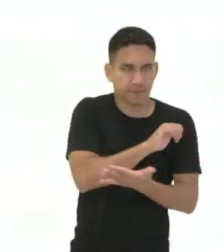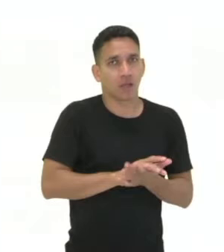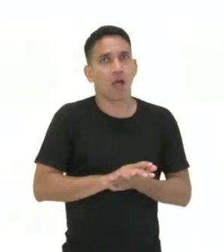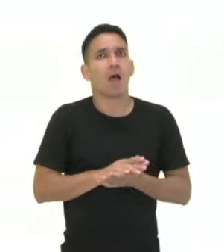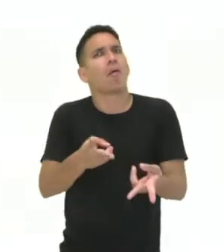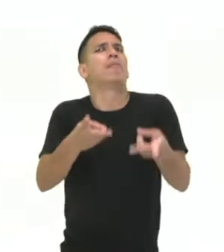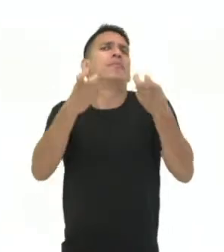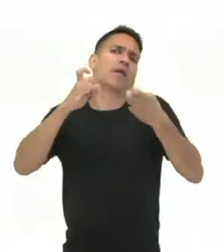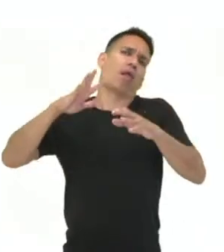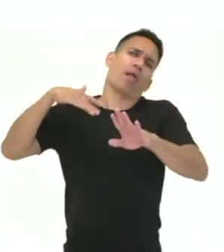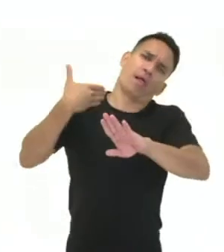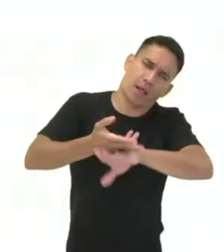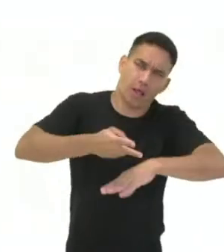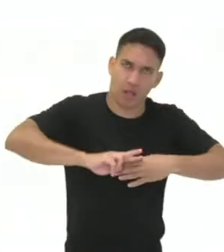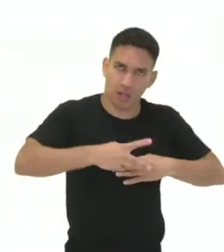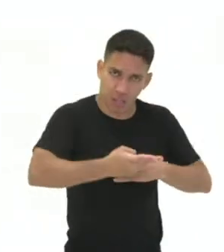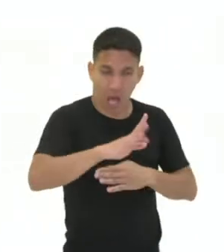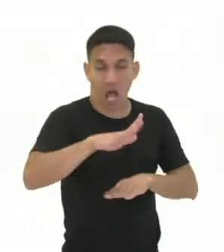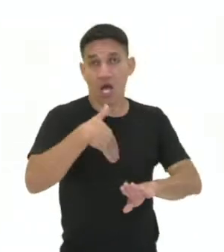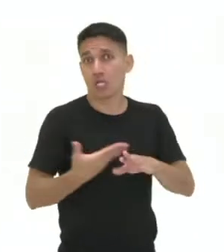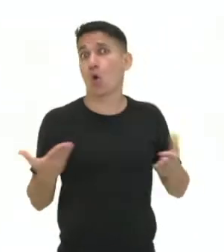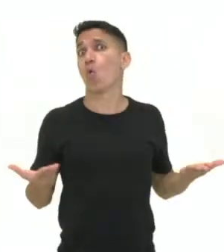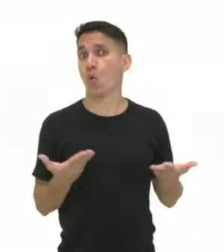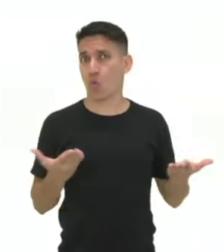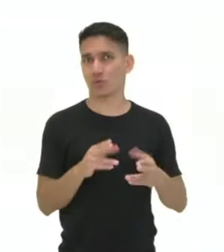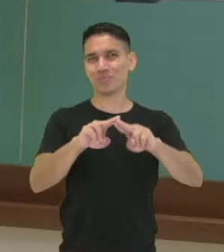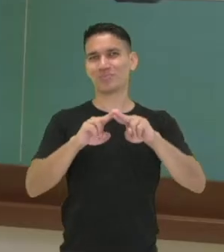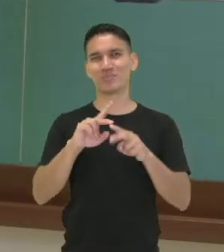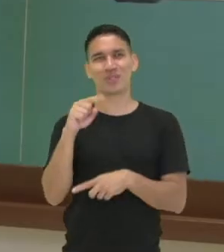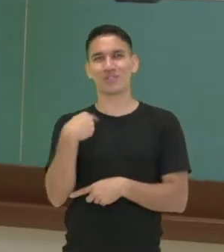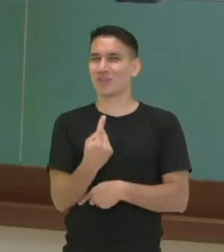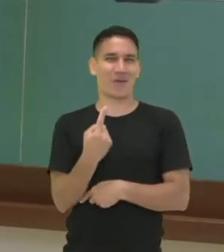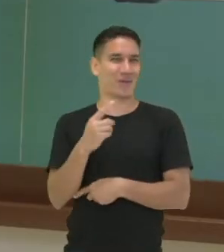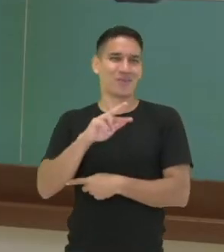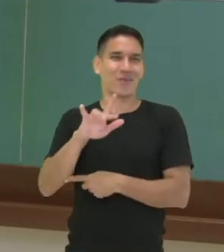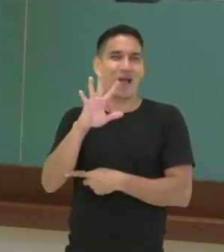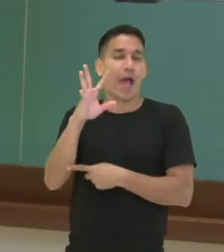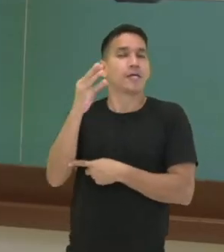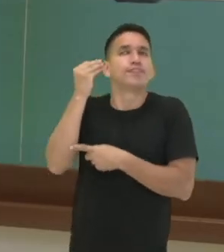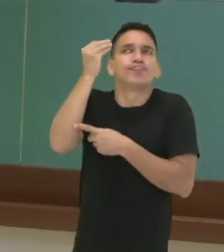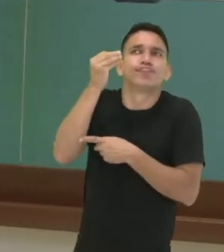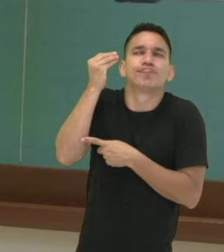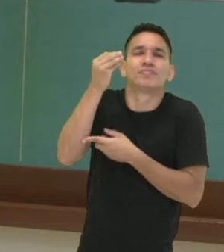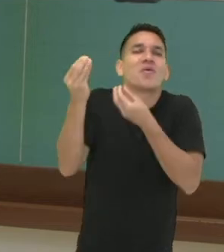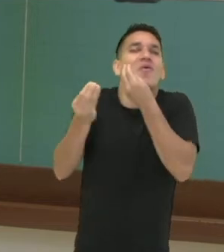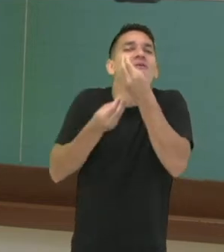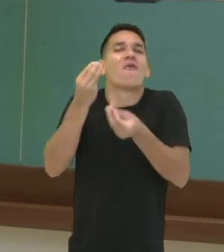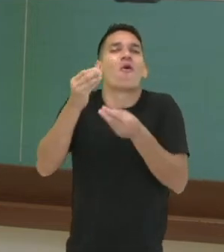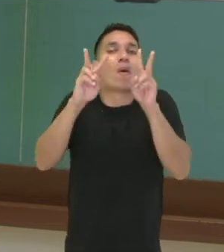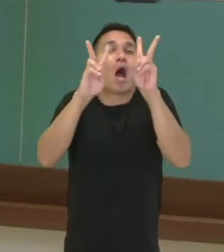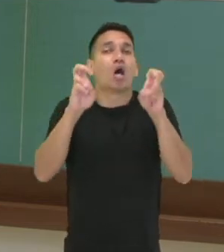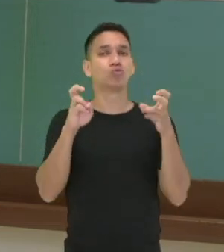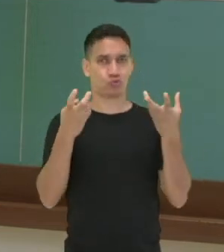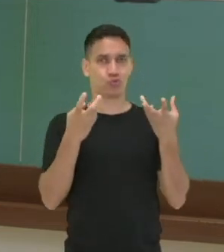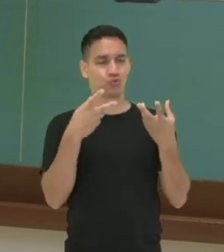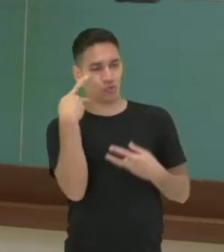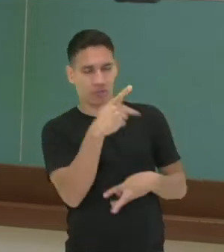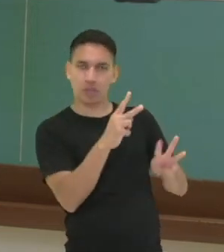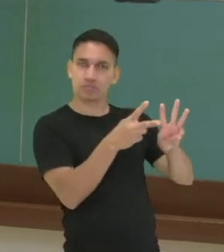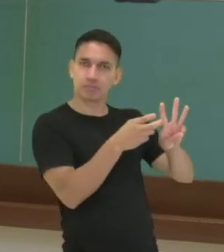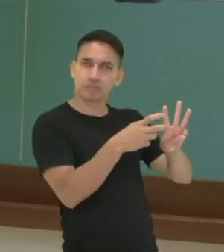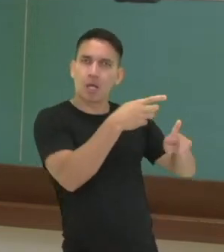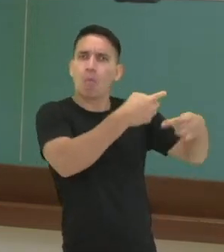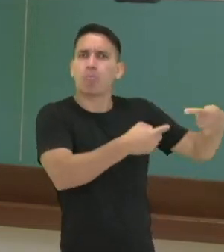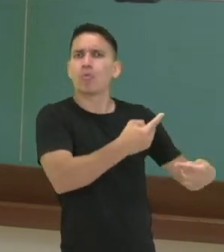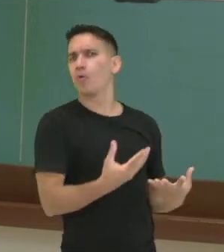hoje. Então, por isso que a gente não costuma pensar, por exemplo, as experiências políticas dos grupos indígenas, né, antes